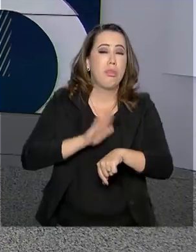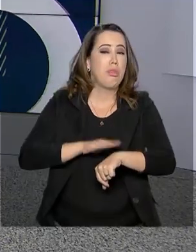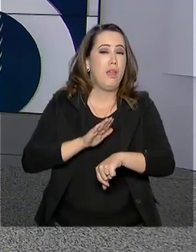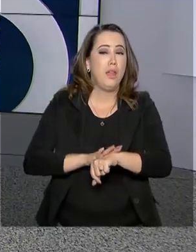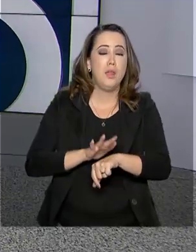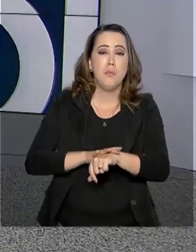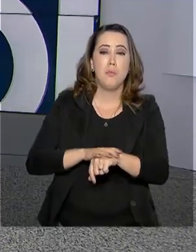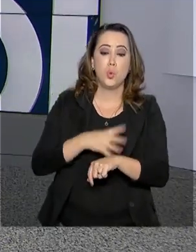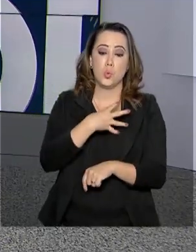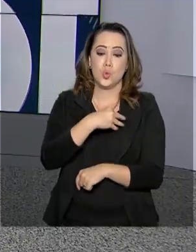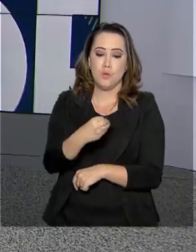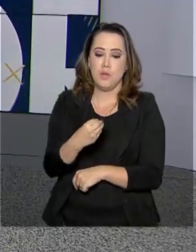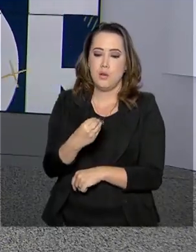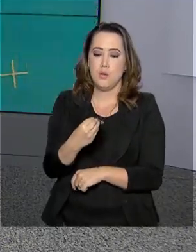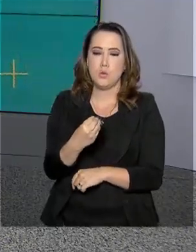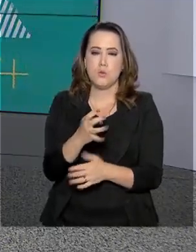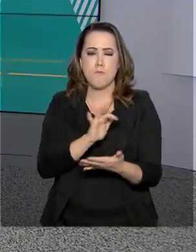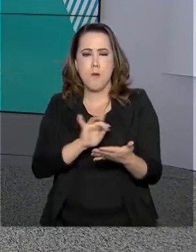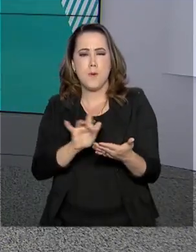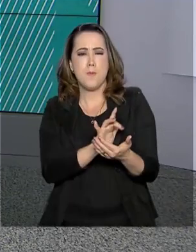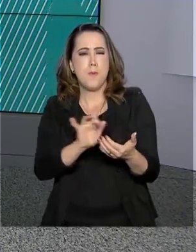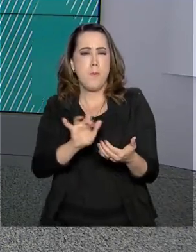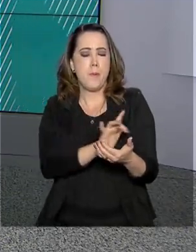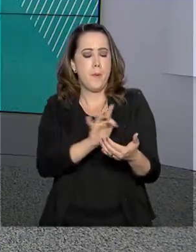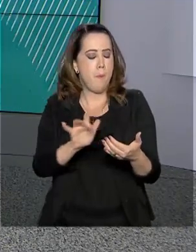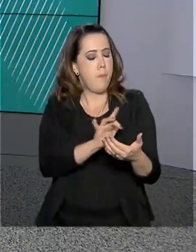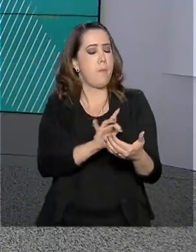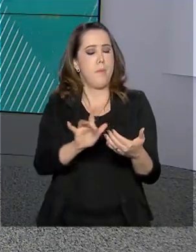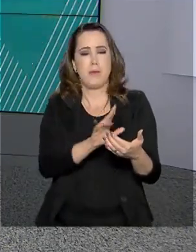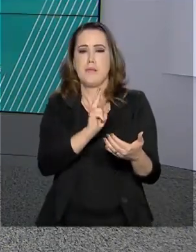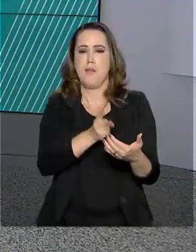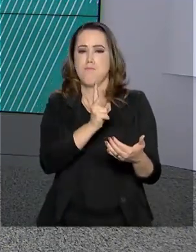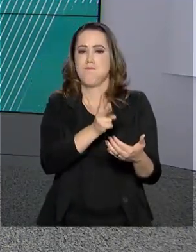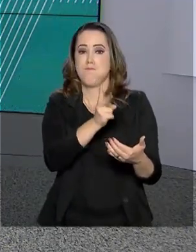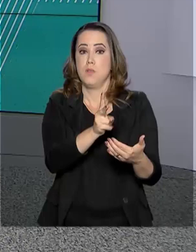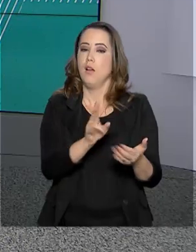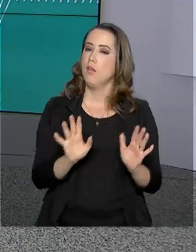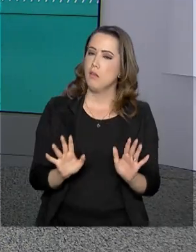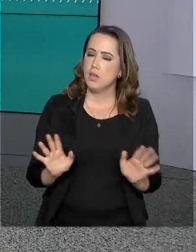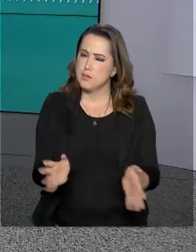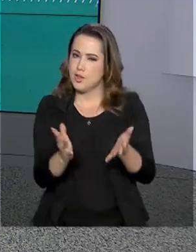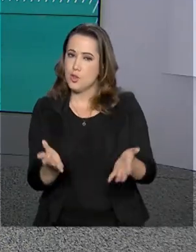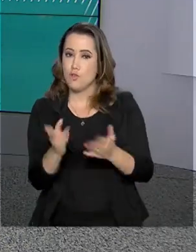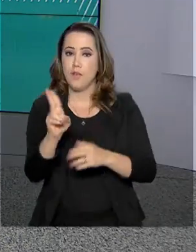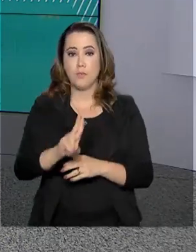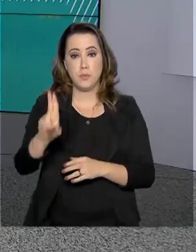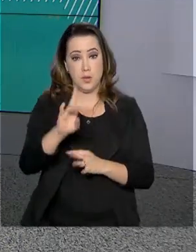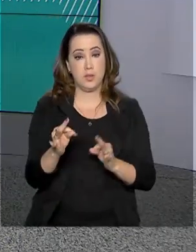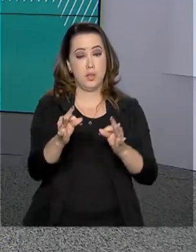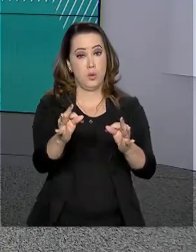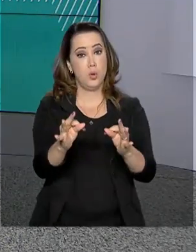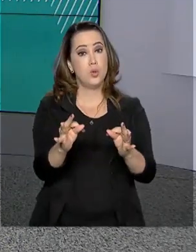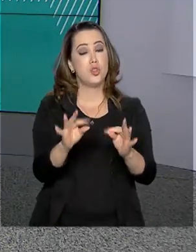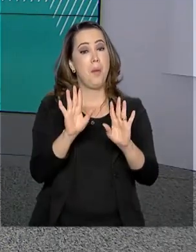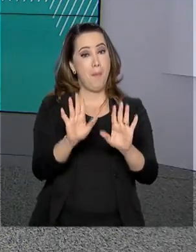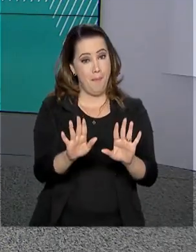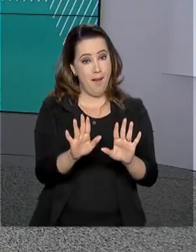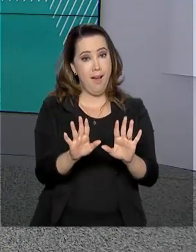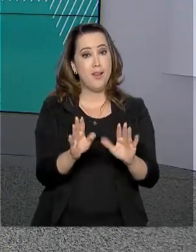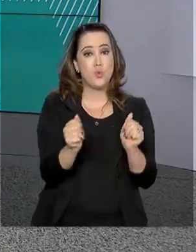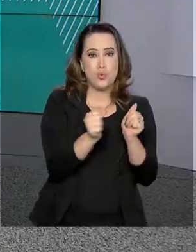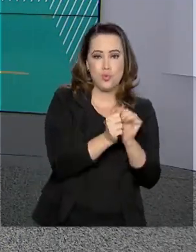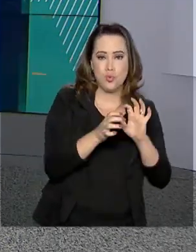desafio para muitas famílias, não é mesmo? Incentivar o uso da tecnologia sem afetar o convívio social é o objetivo do